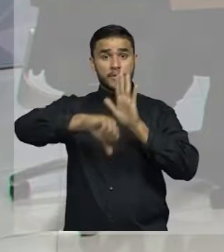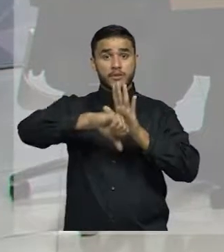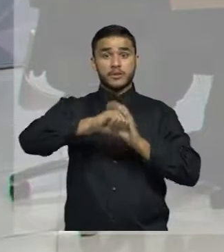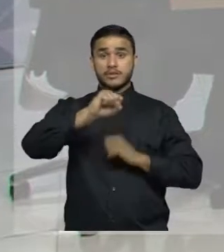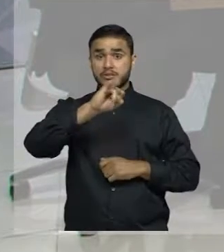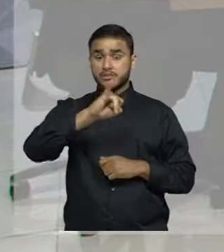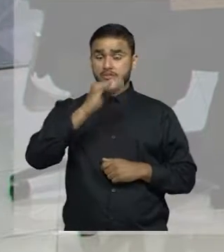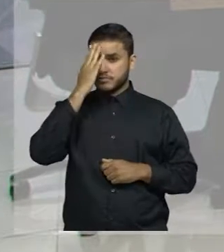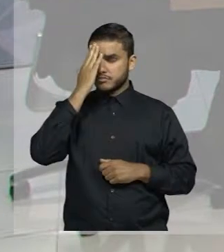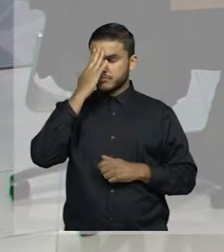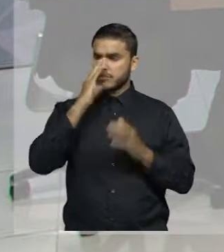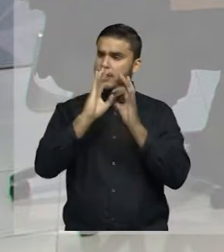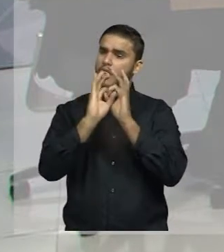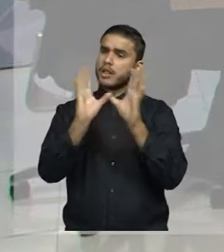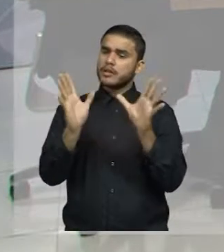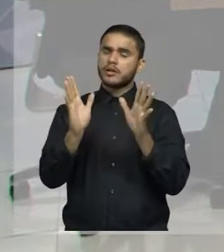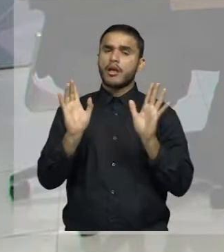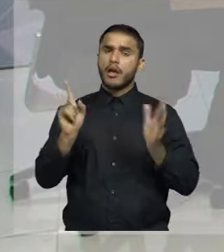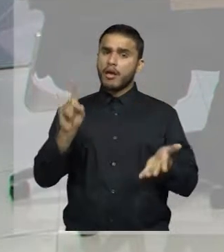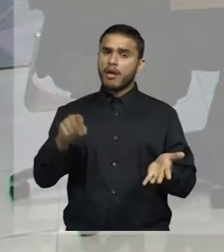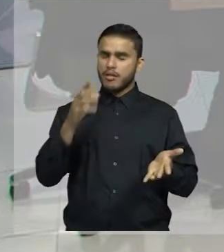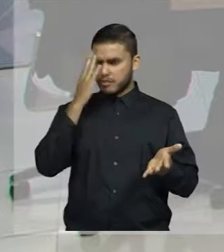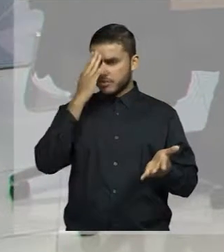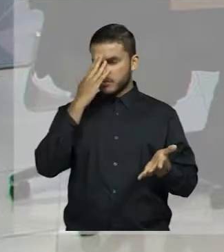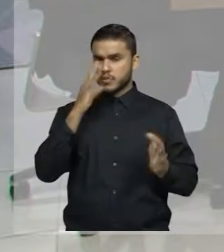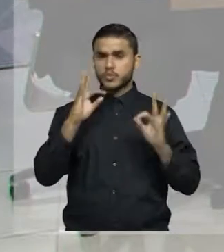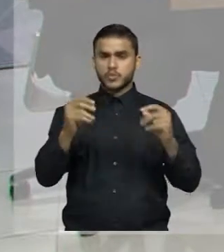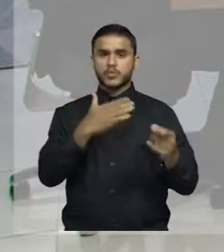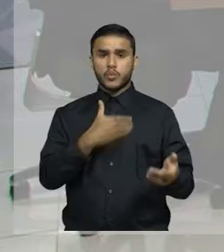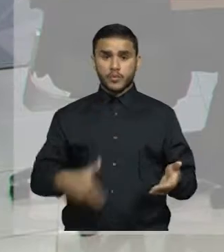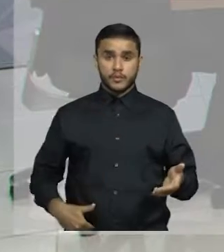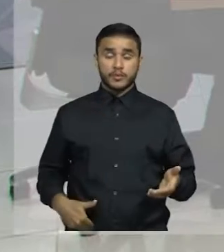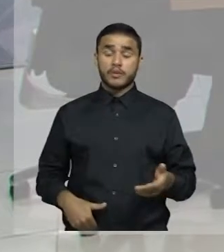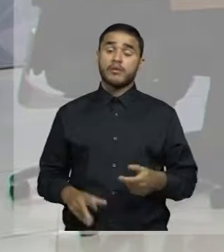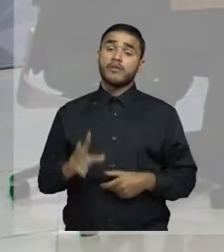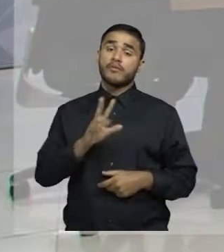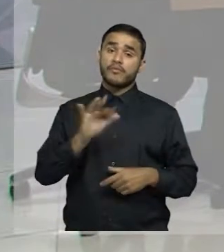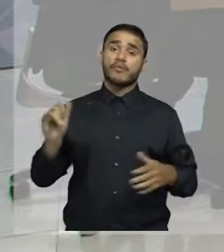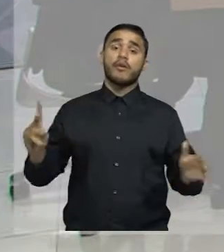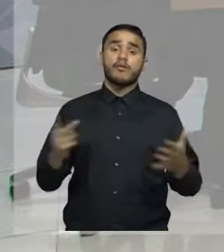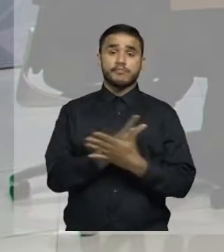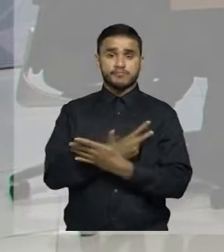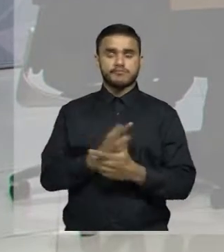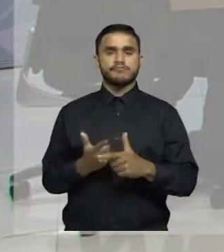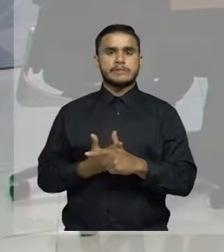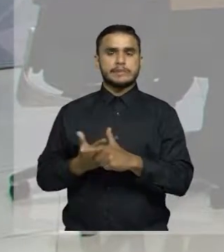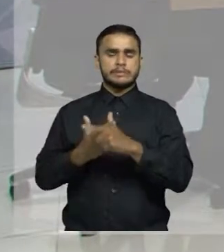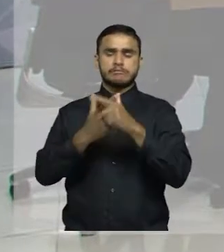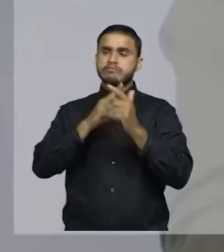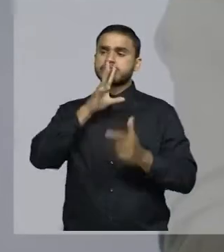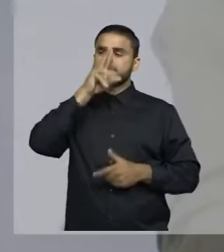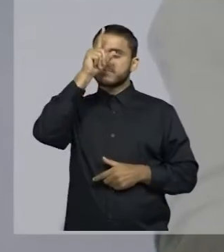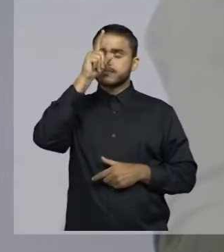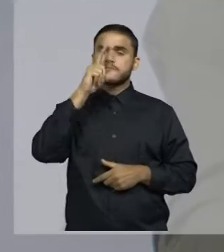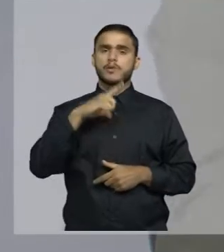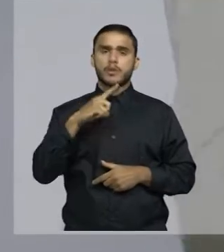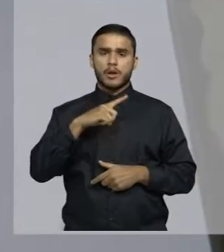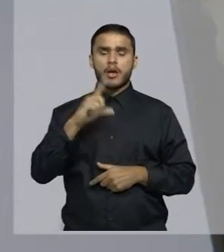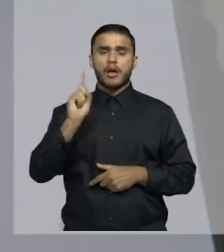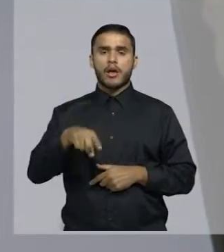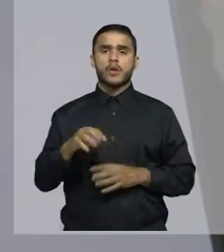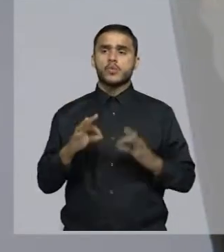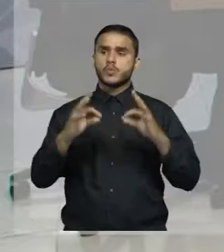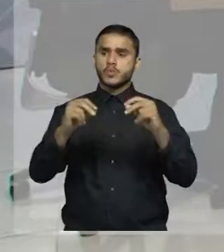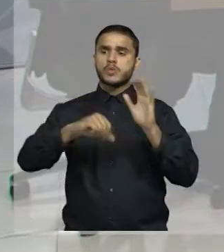você autoriza a ação mais enérgica por parte dos agentes do Estado, poderá haver arbitrariedade, poderá